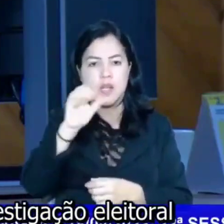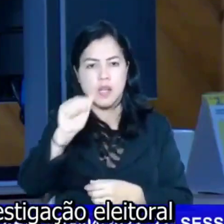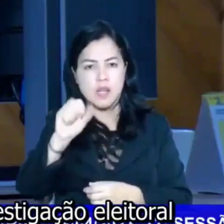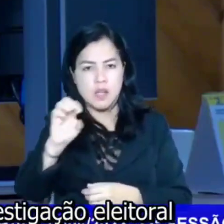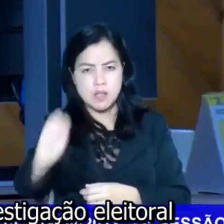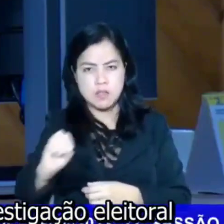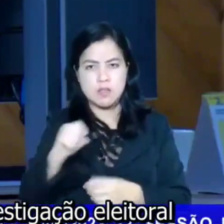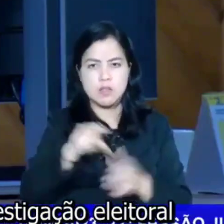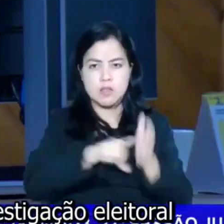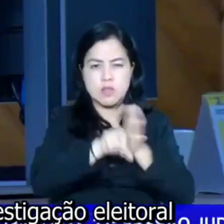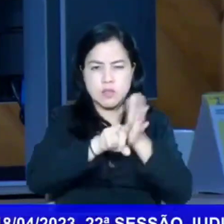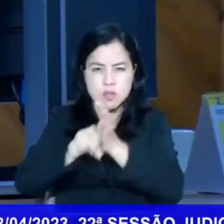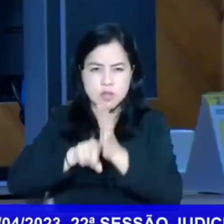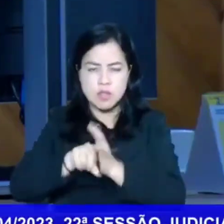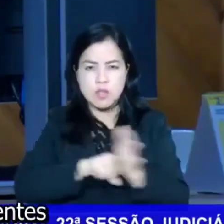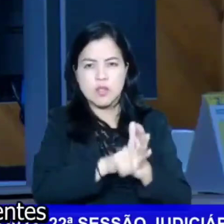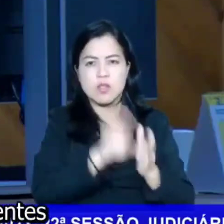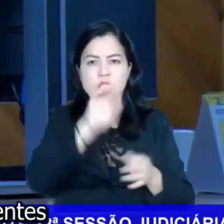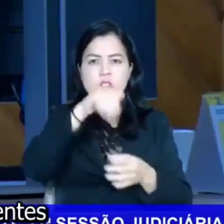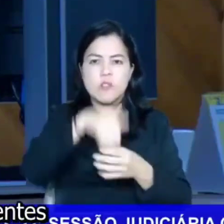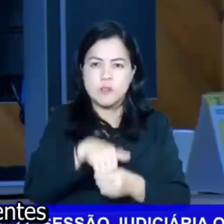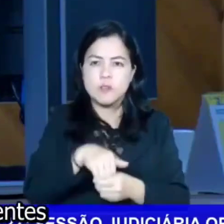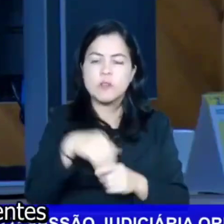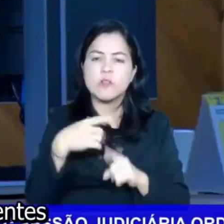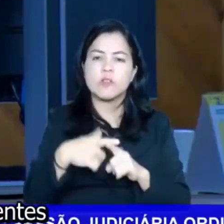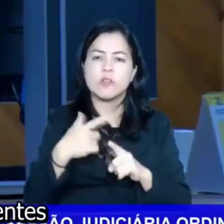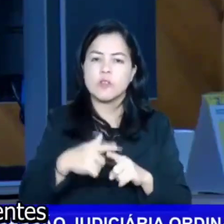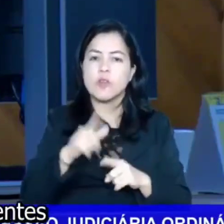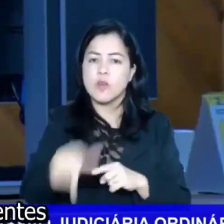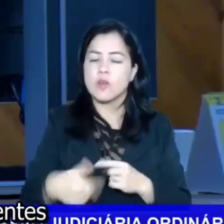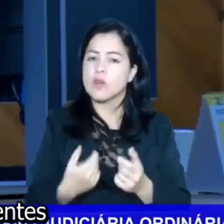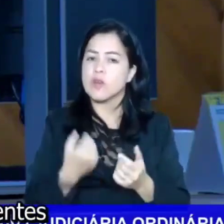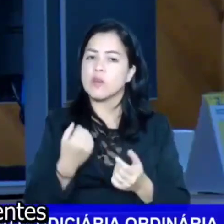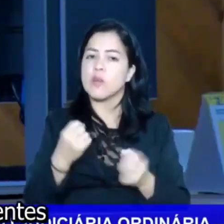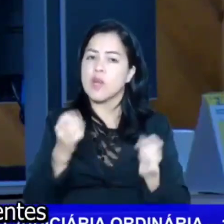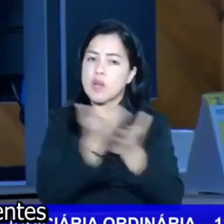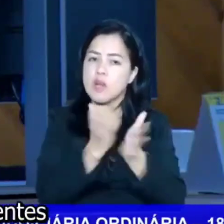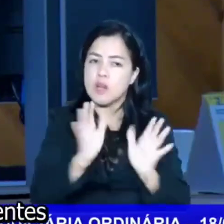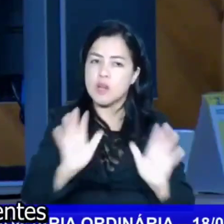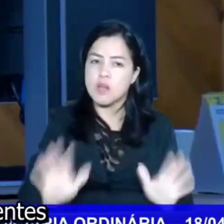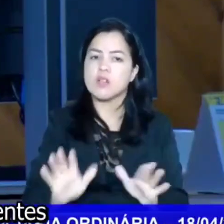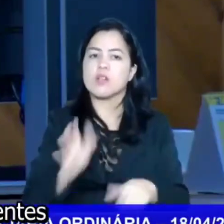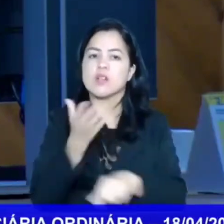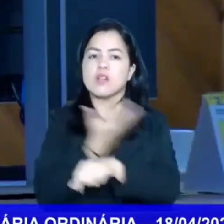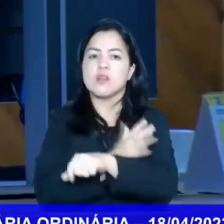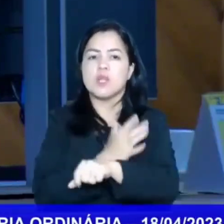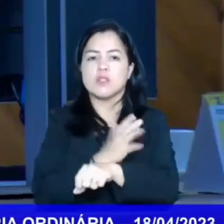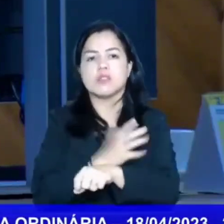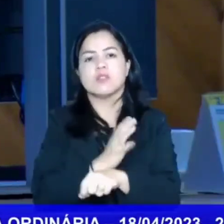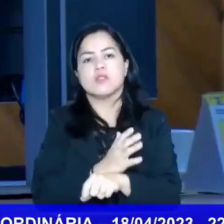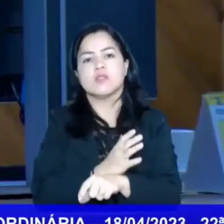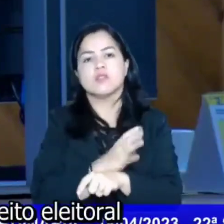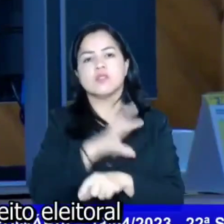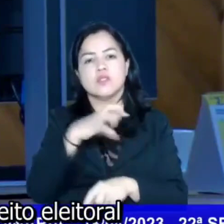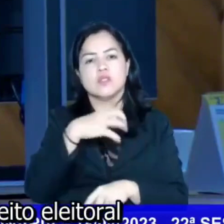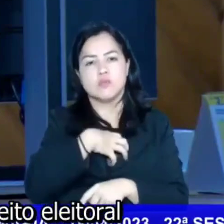de investigação eleitoral destina-se a coibir a prática de atos tendentes